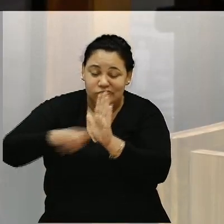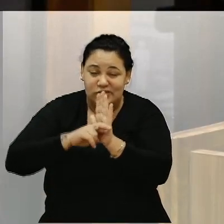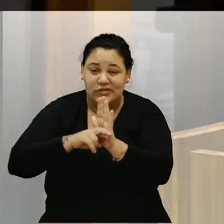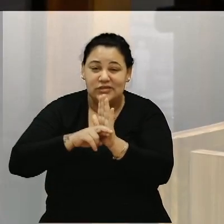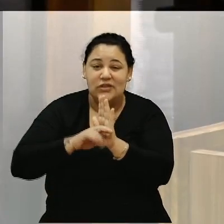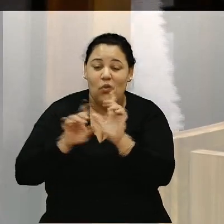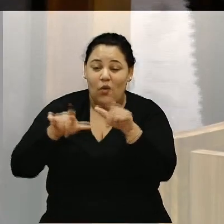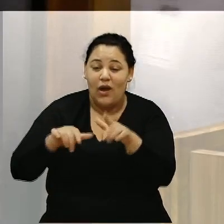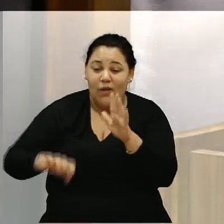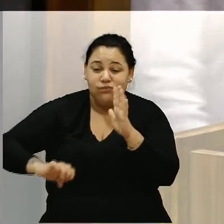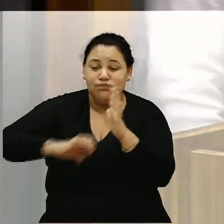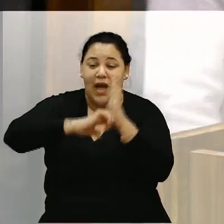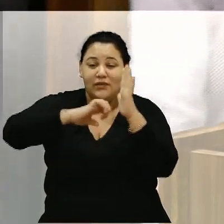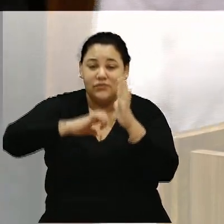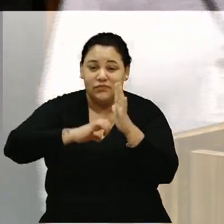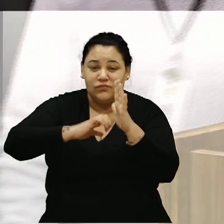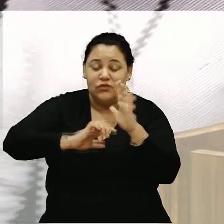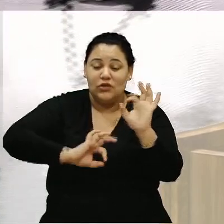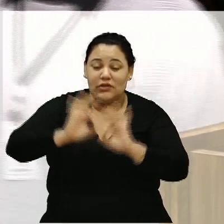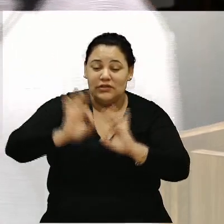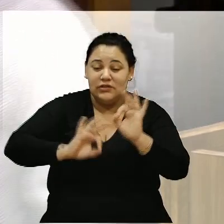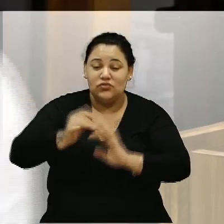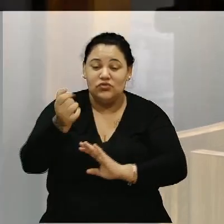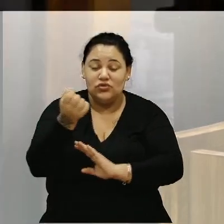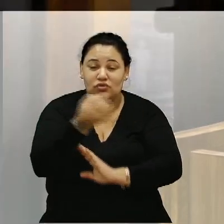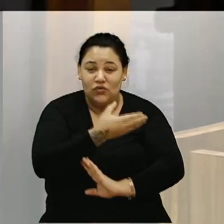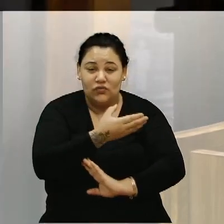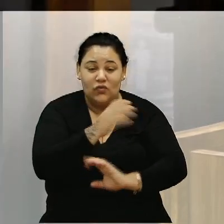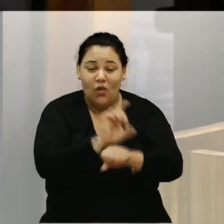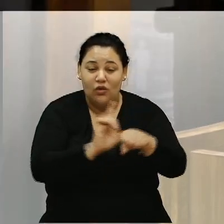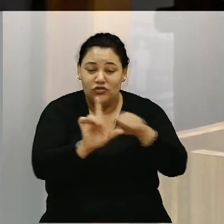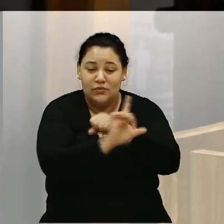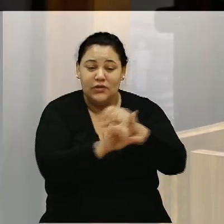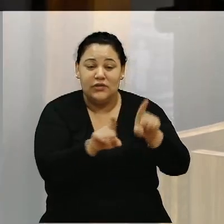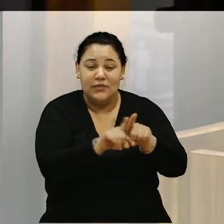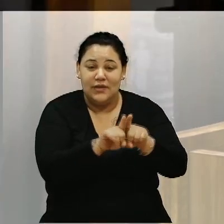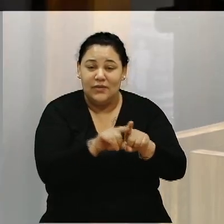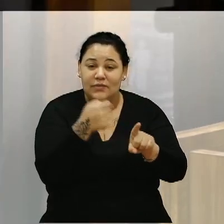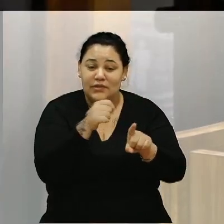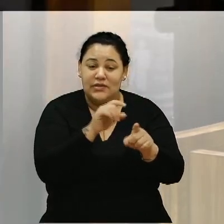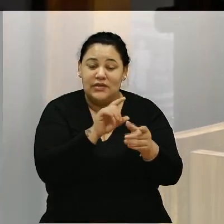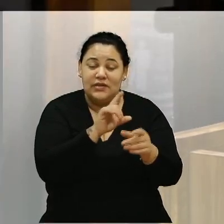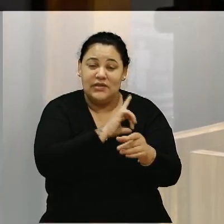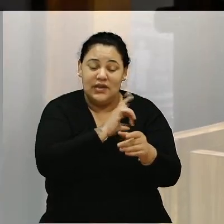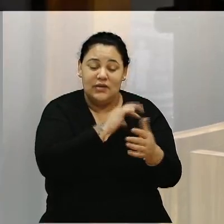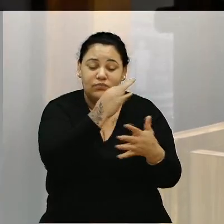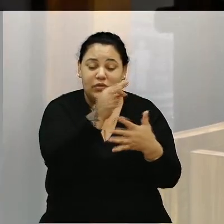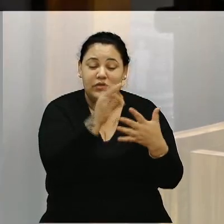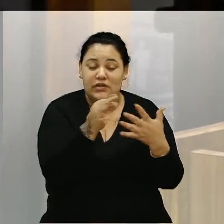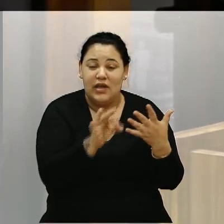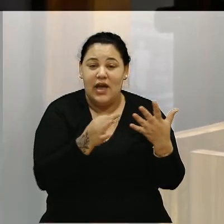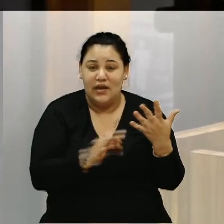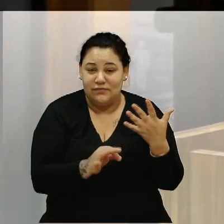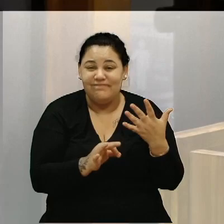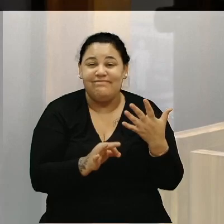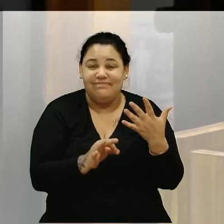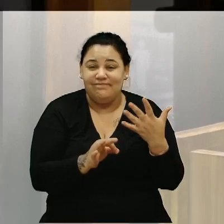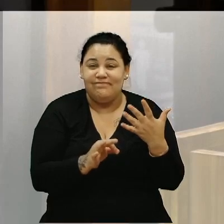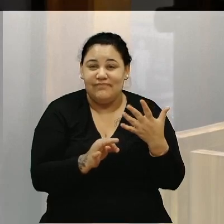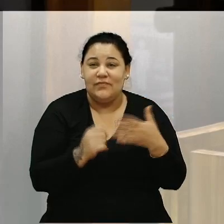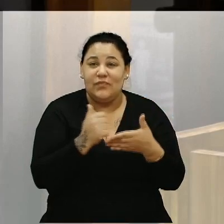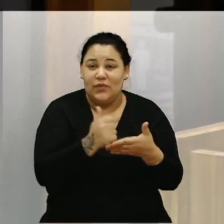organização de novos loteamentos, apoio a negócios e à produção local com critério subsidiado, linhas especiais e prorrogação de